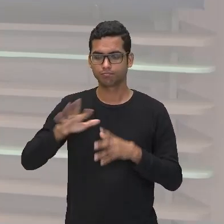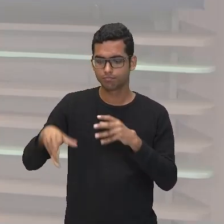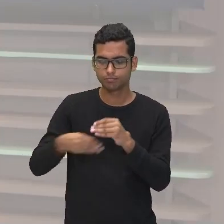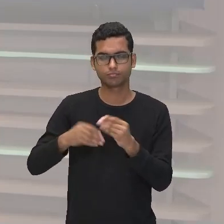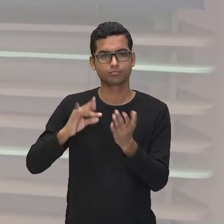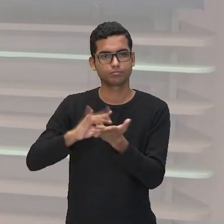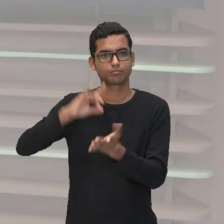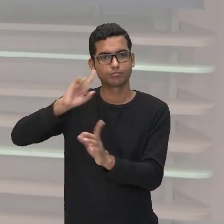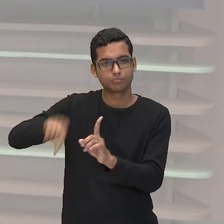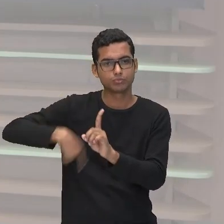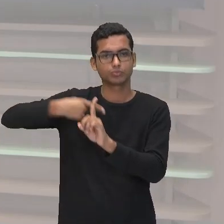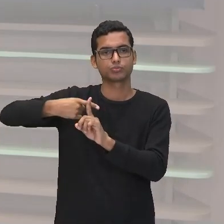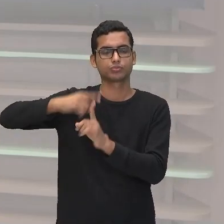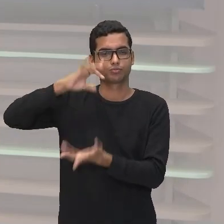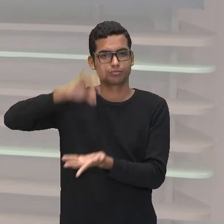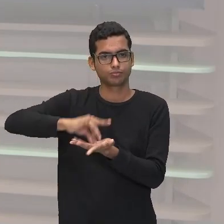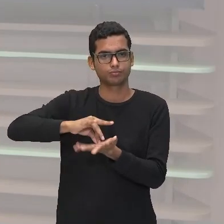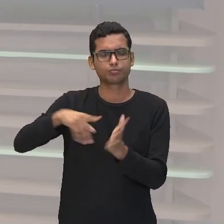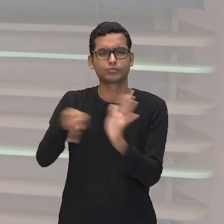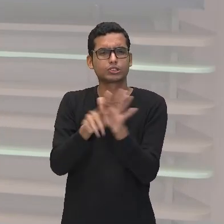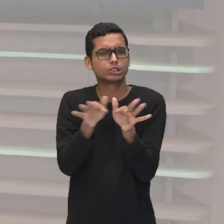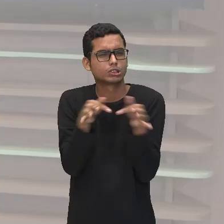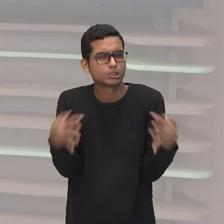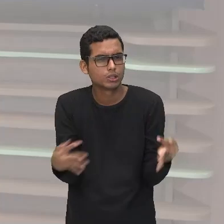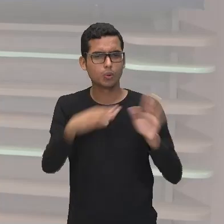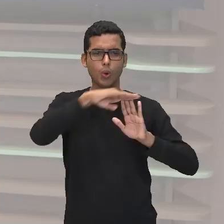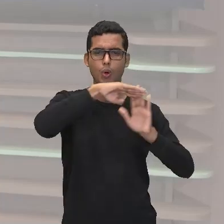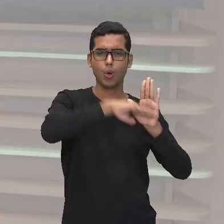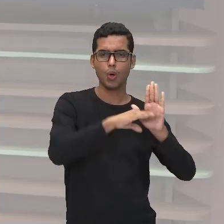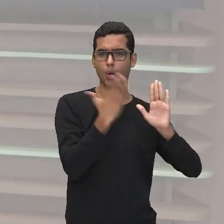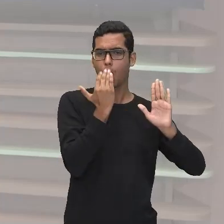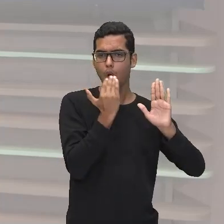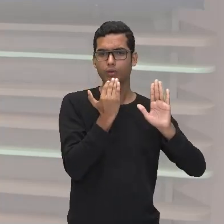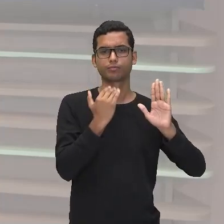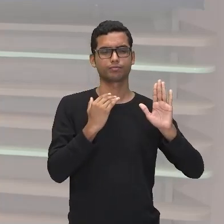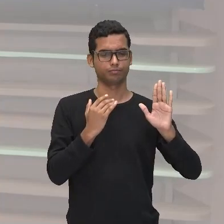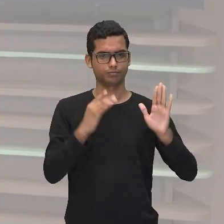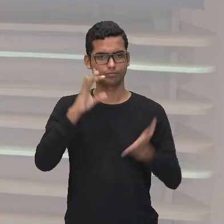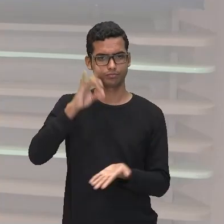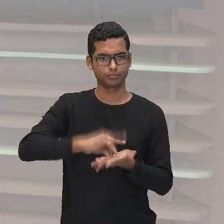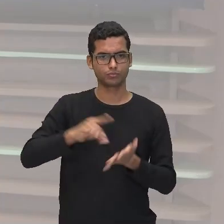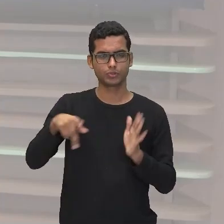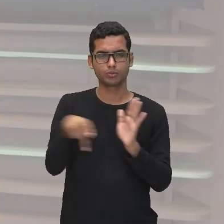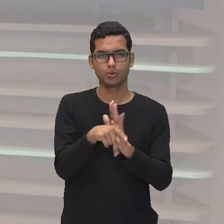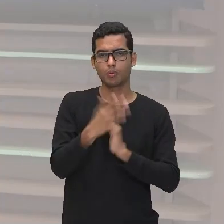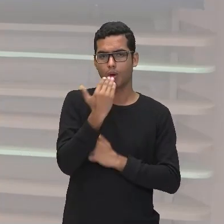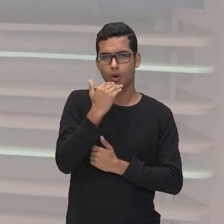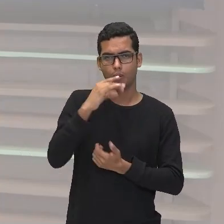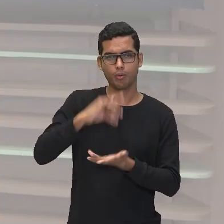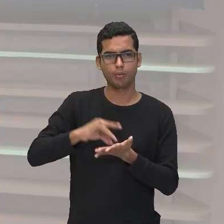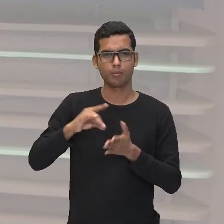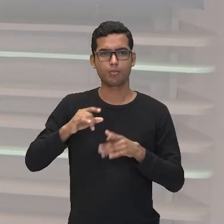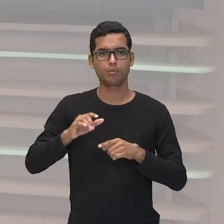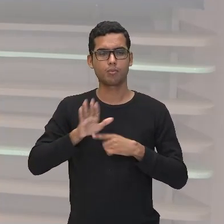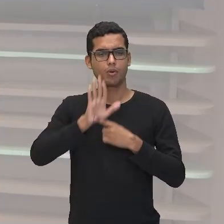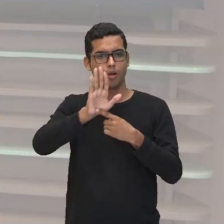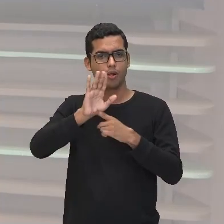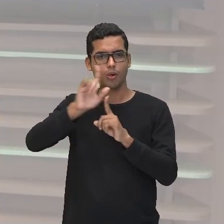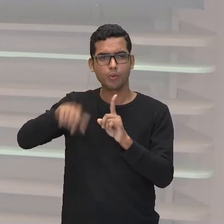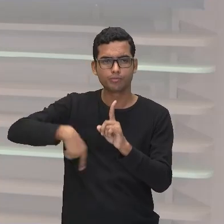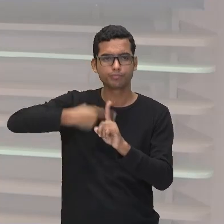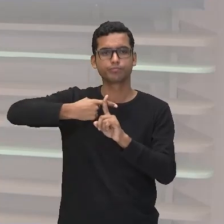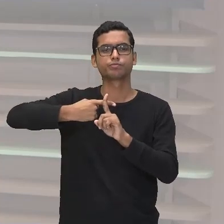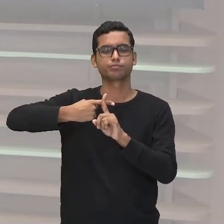transcendendo a simples receita, né, da realidade de uma receita culinária. Está